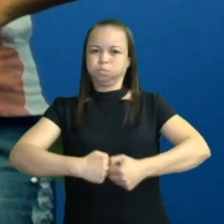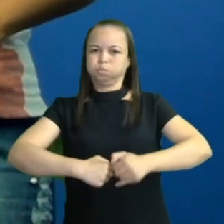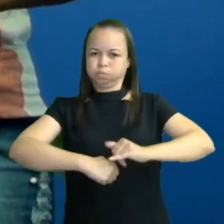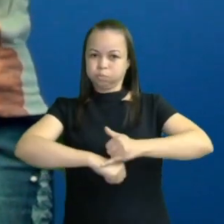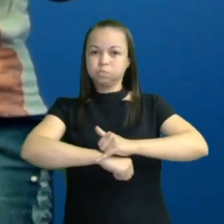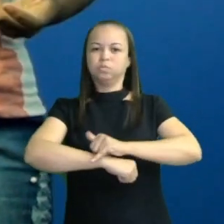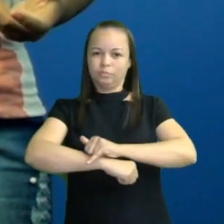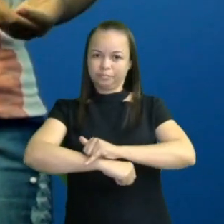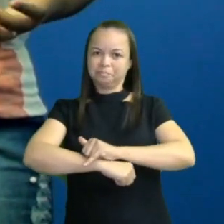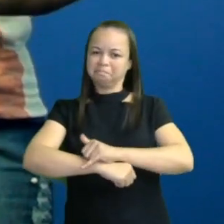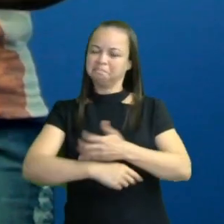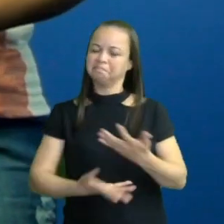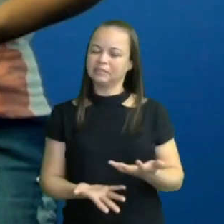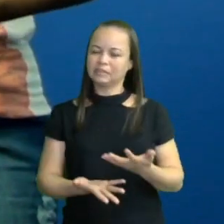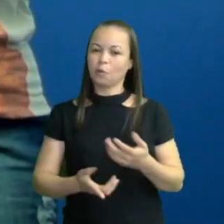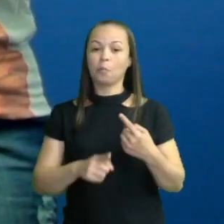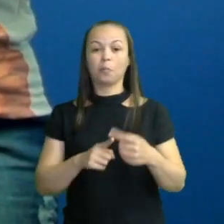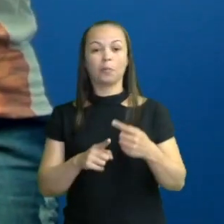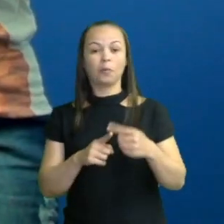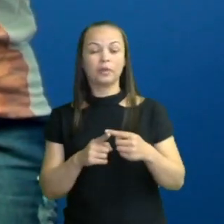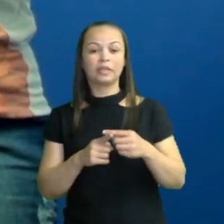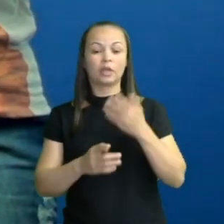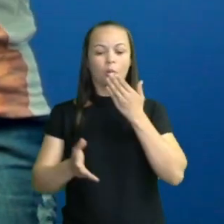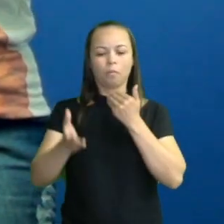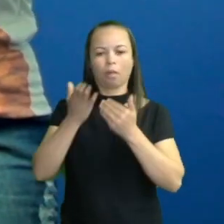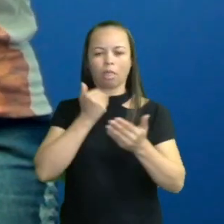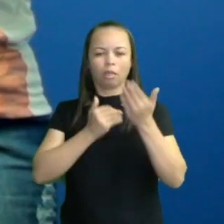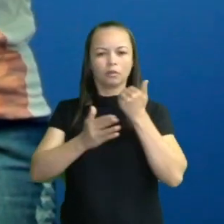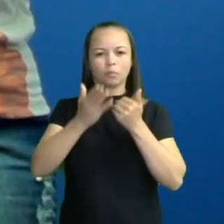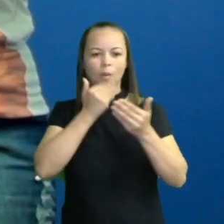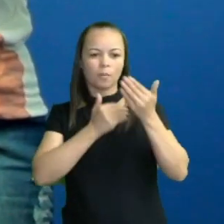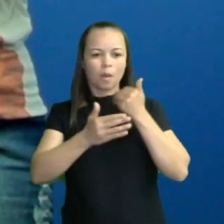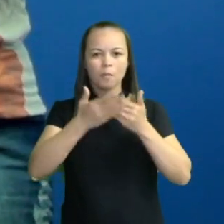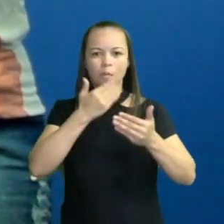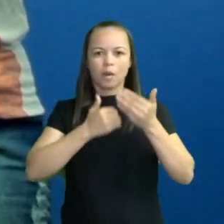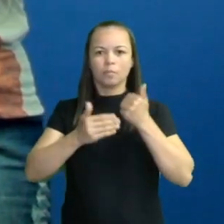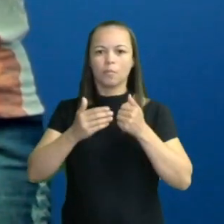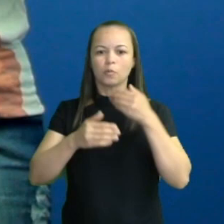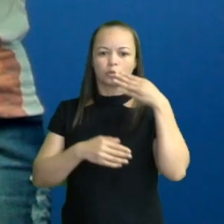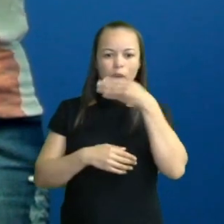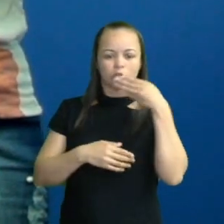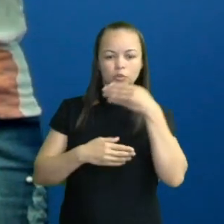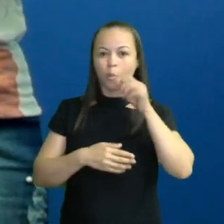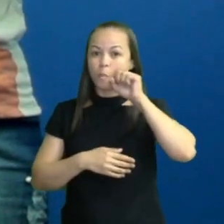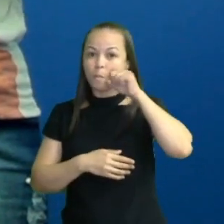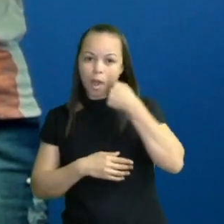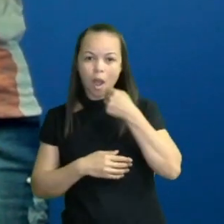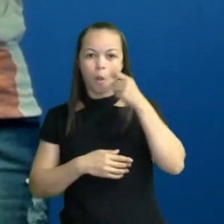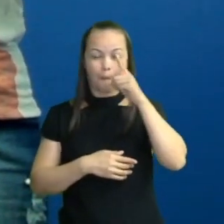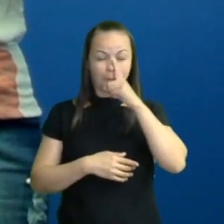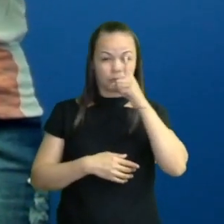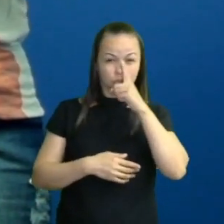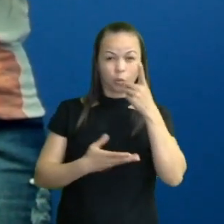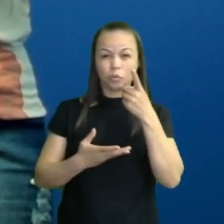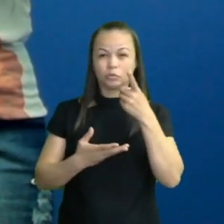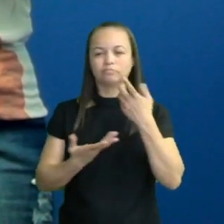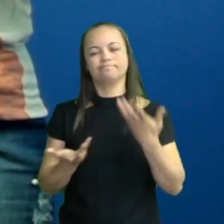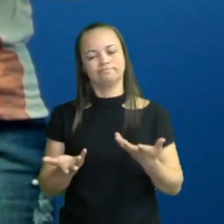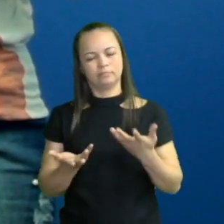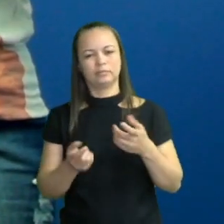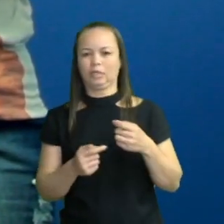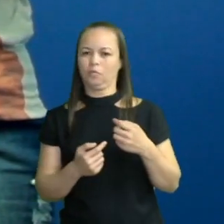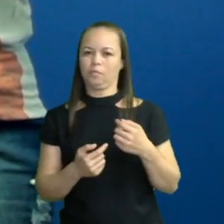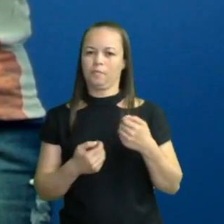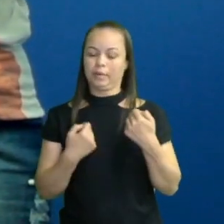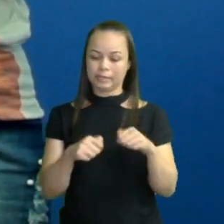bem gordinho. Por quê? Porque a gente está comendo muito alimento energético, muito açúcar, muito pão, muito biscoito. Então, o